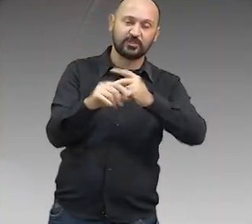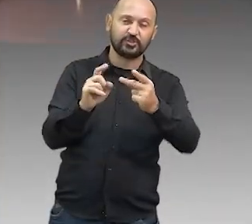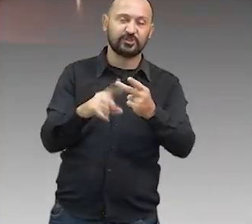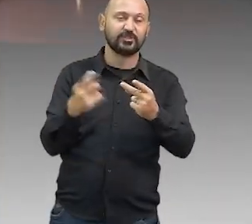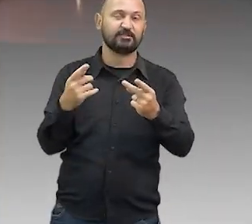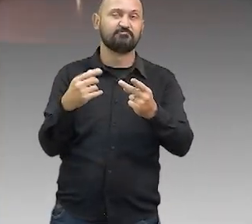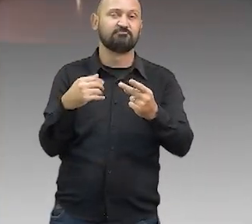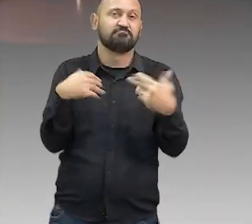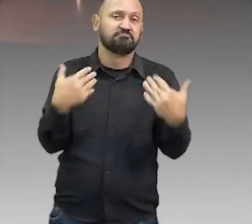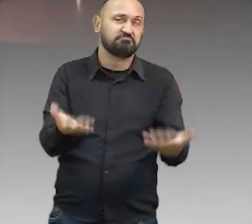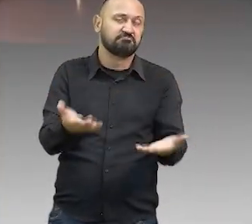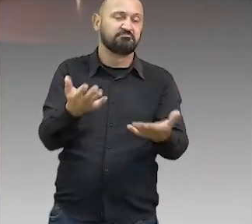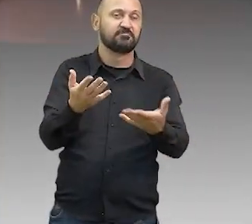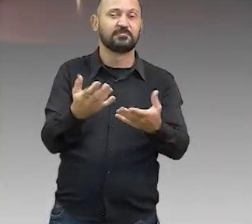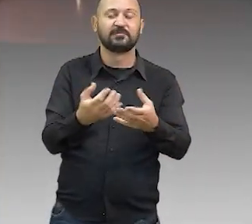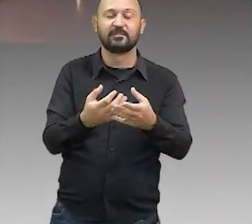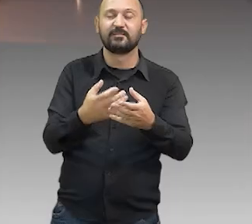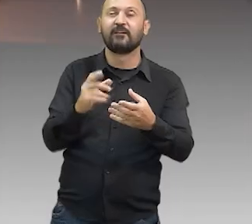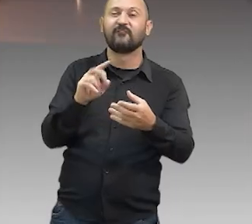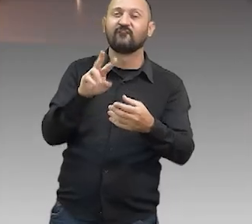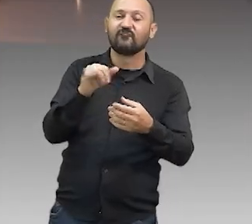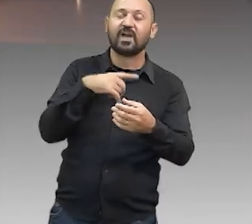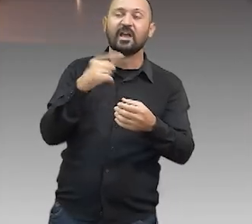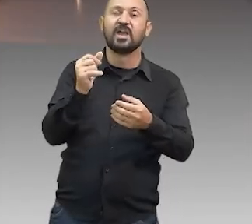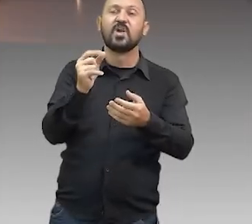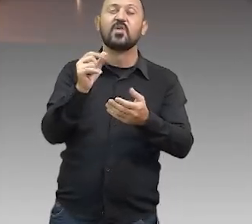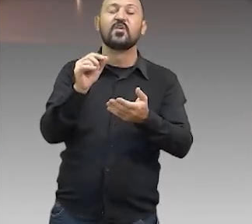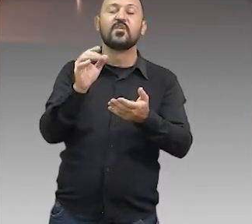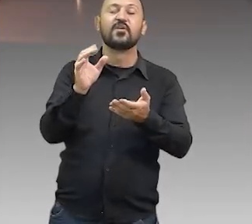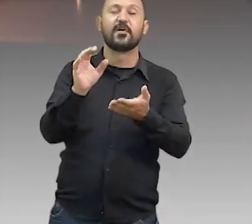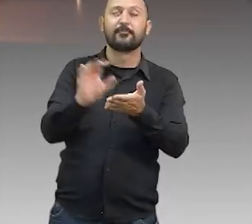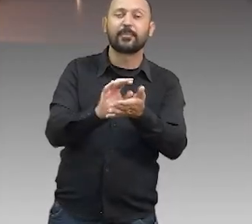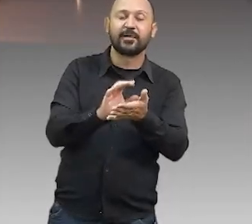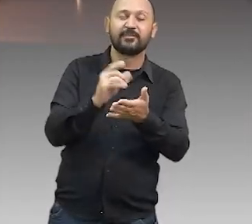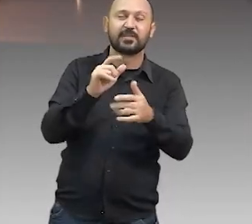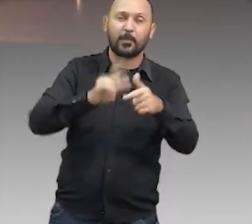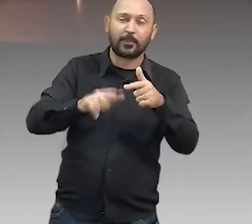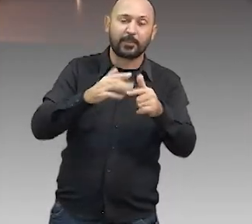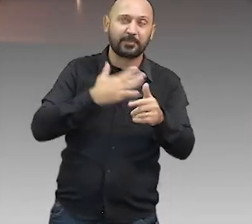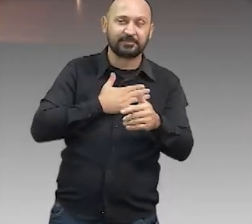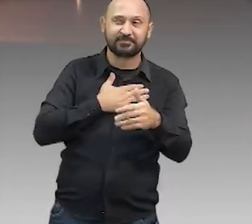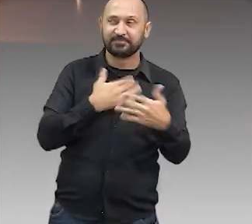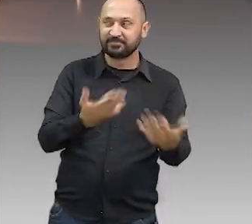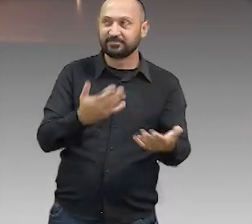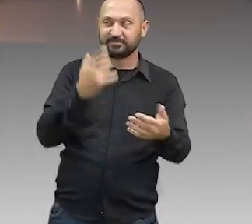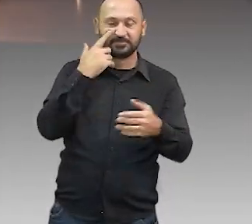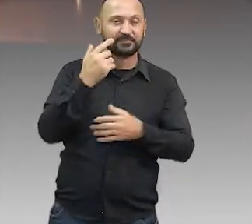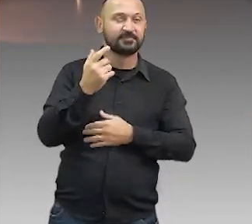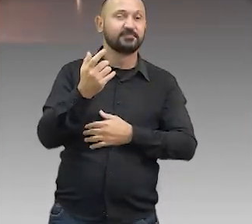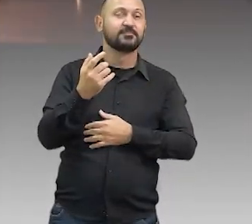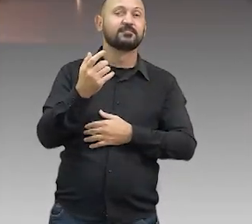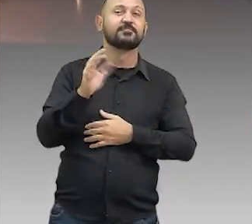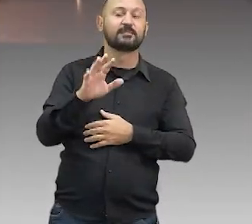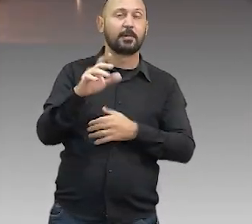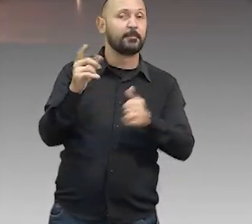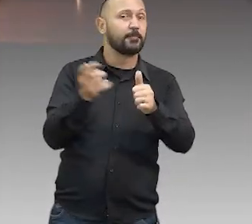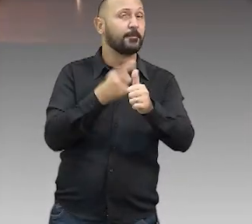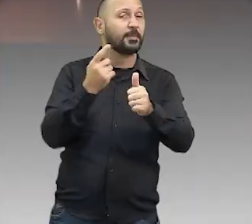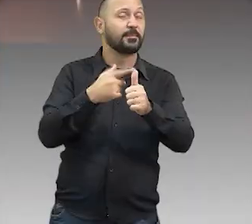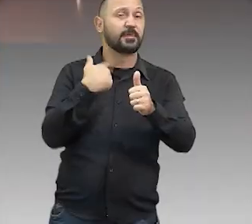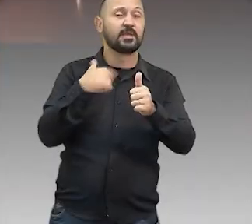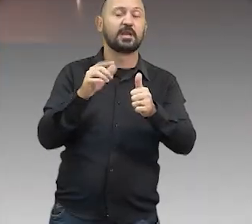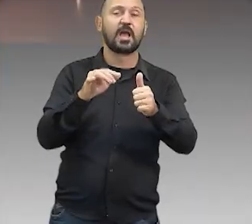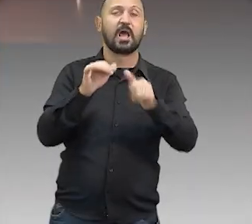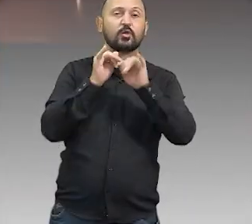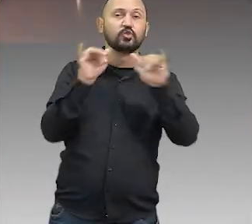vou, enfim. Criar financeiramente vai ter um problema. Não que aquilo,